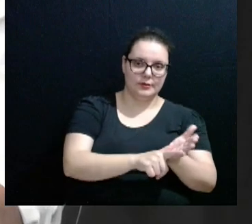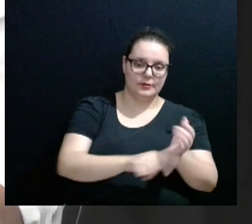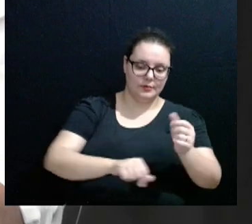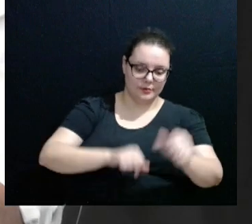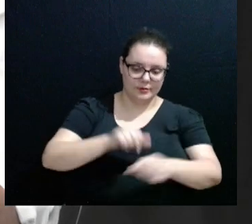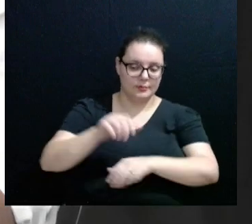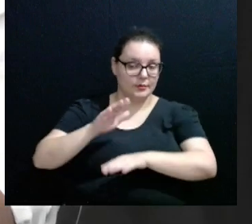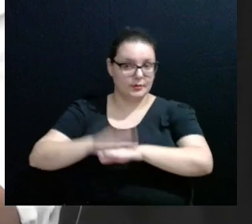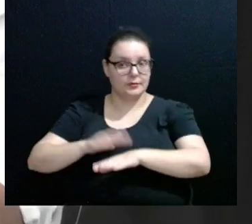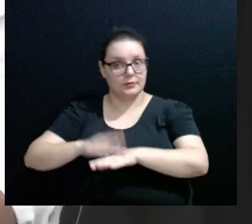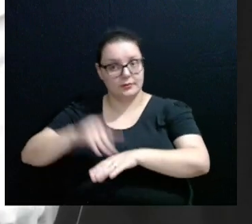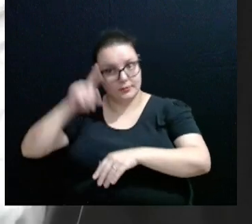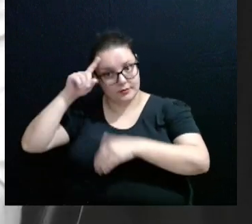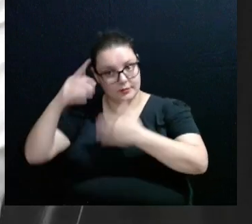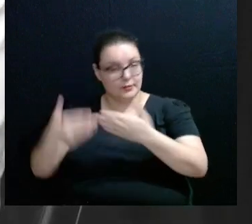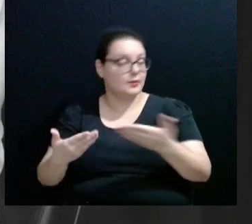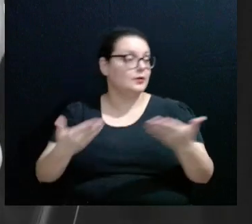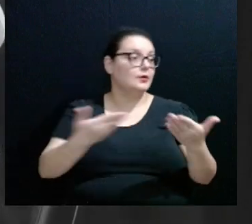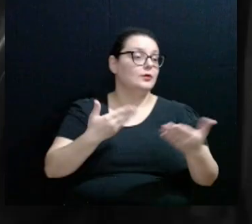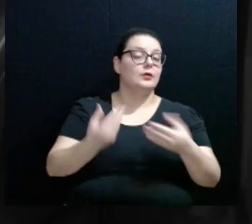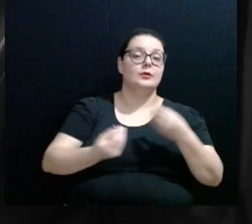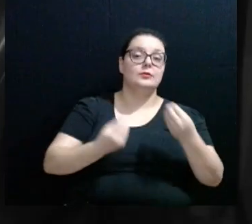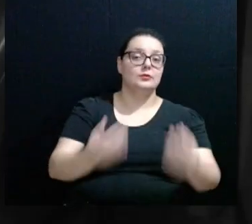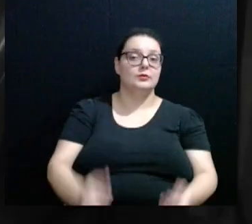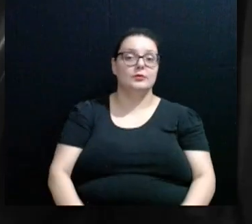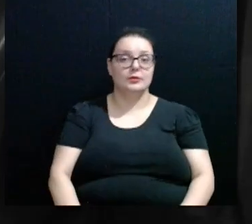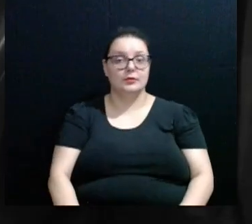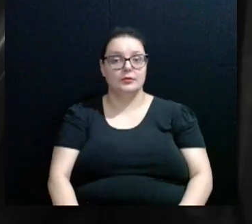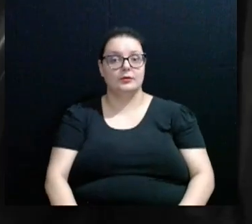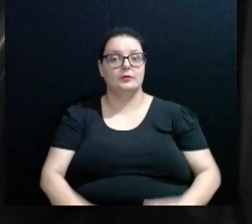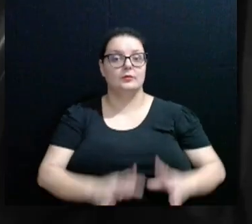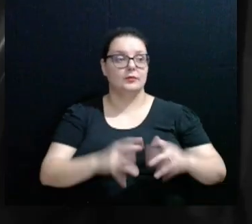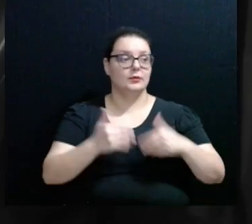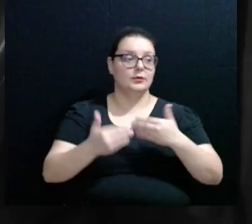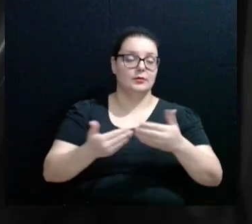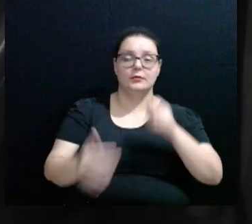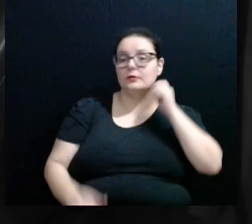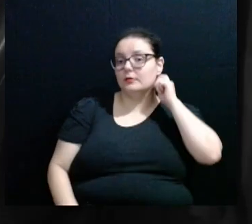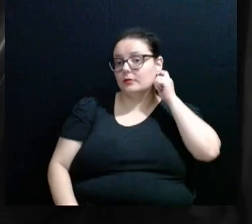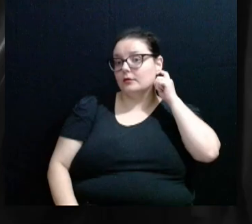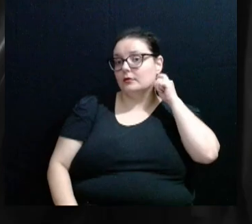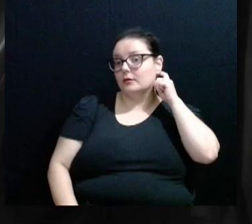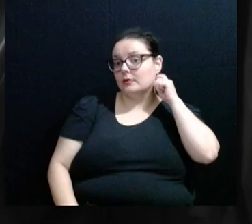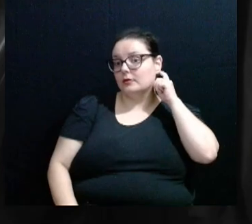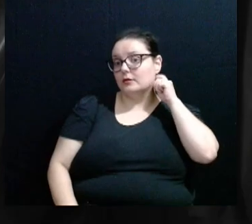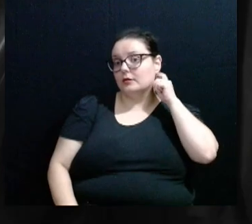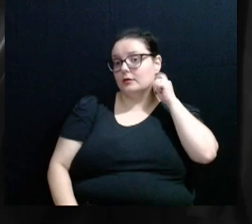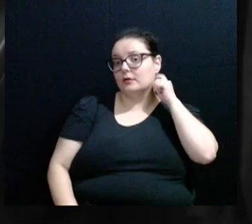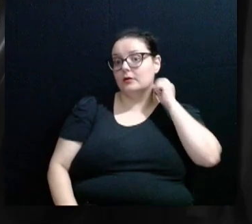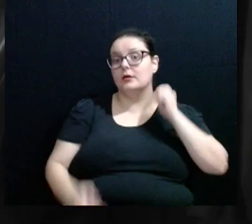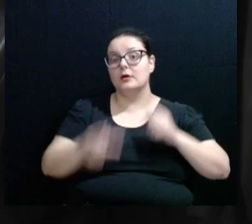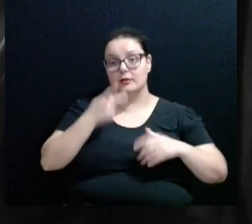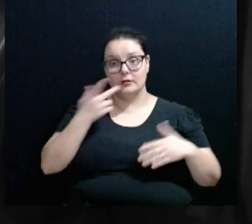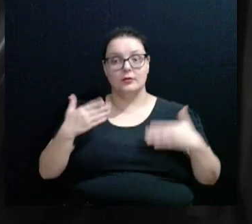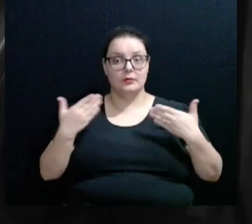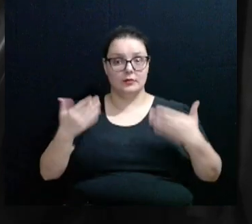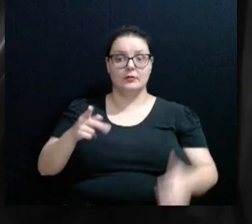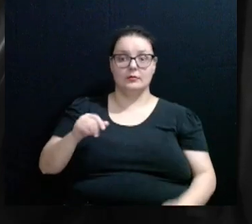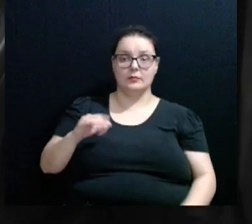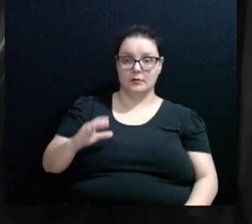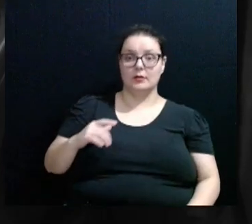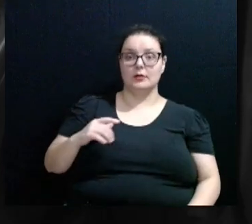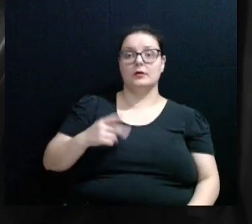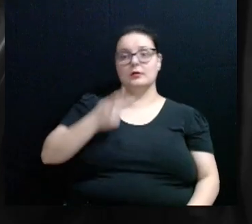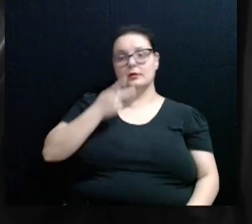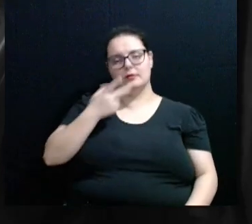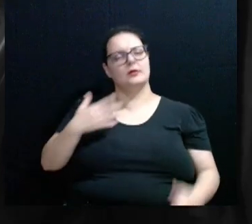na prática. E hoje, em que estágio está tudo isso? Olha, o PIC, eu falo com muita alegria que hoje a gente é uma referência nacional, a gente